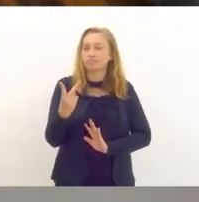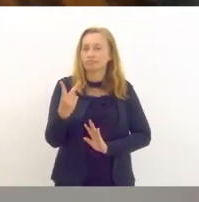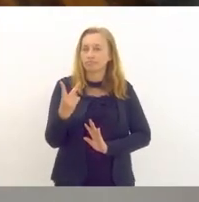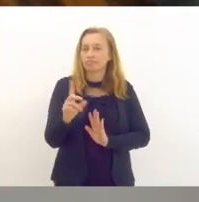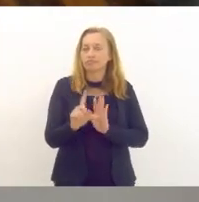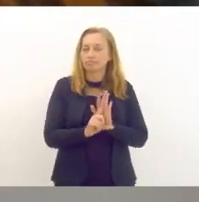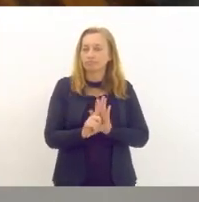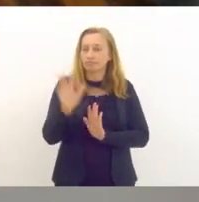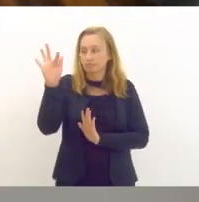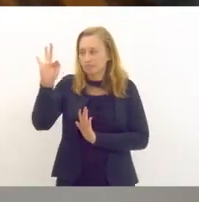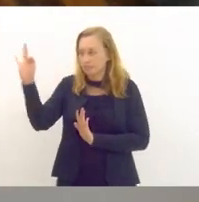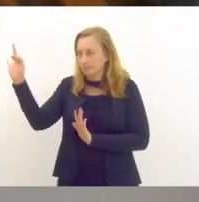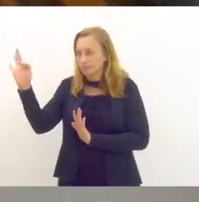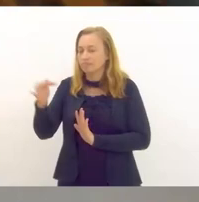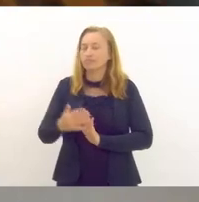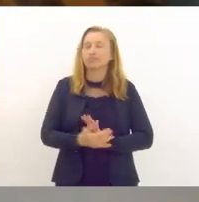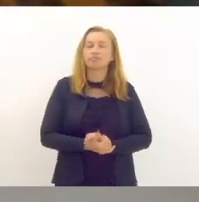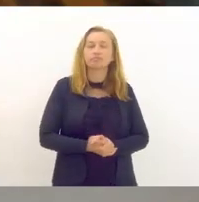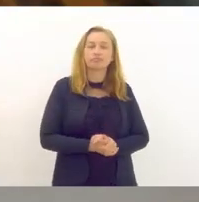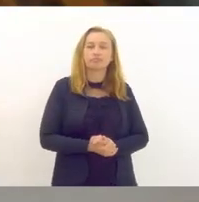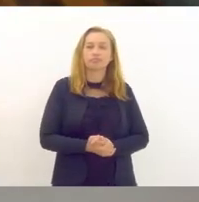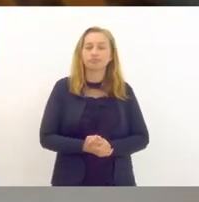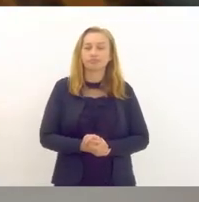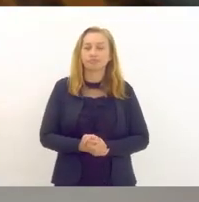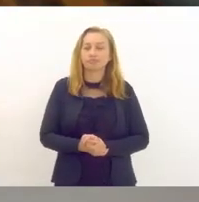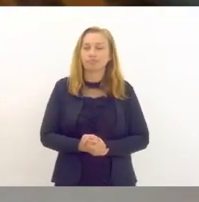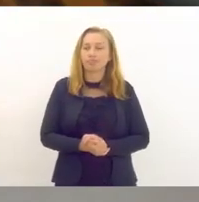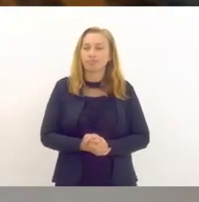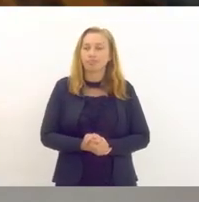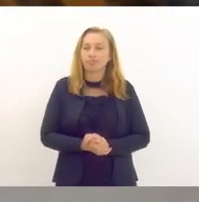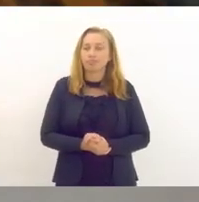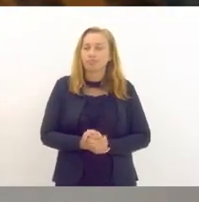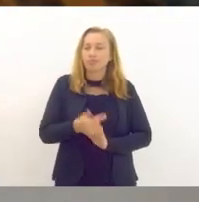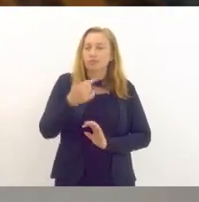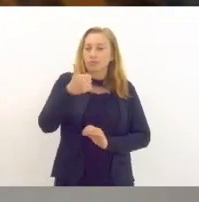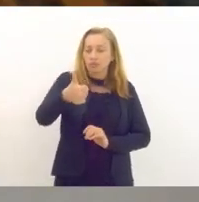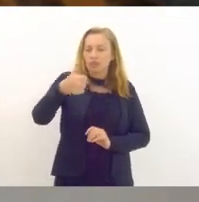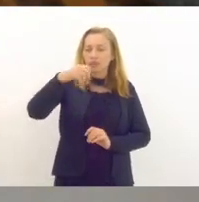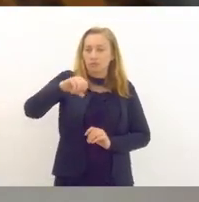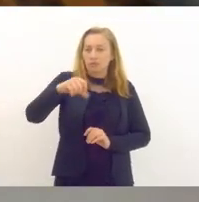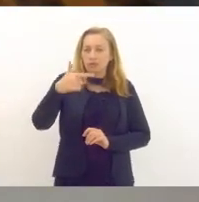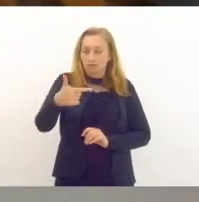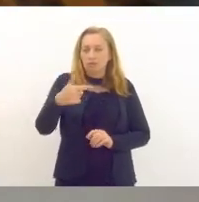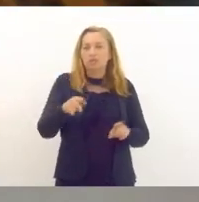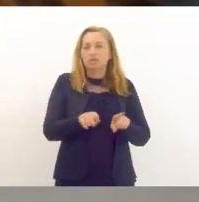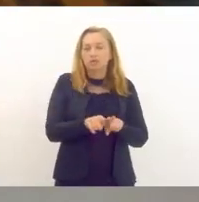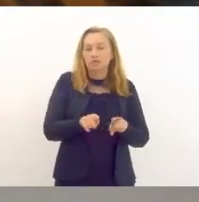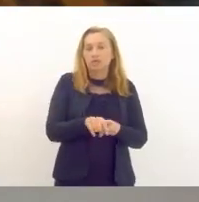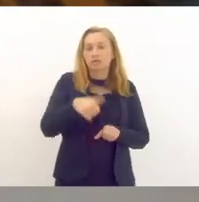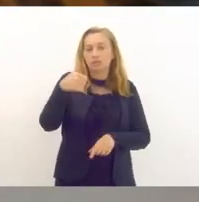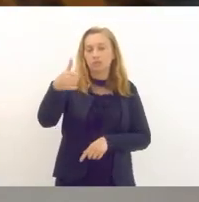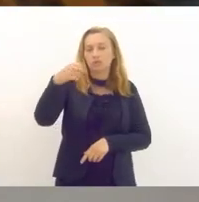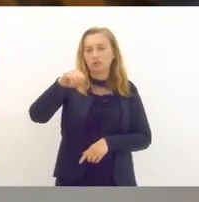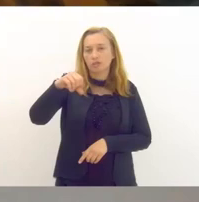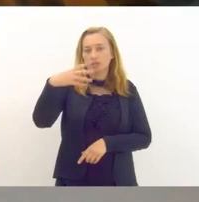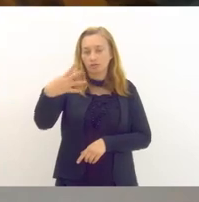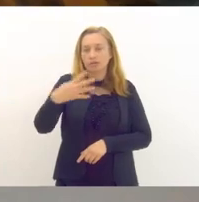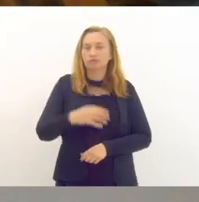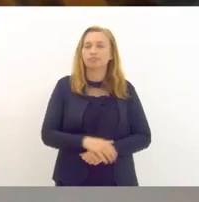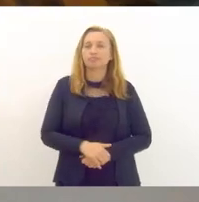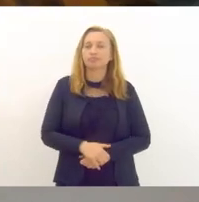federais as duas leis complementares federais 192 194 dito